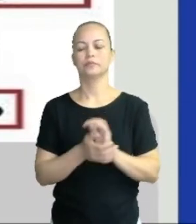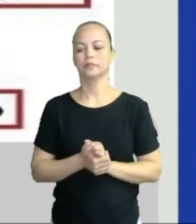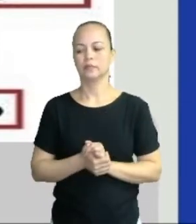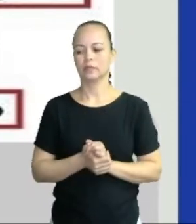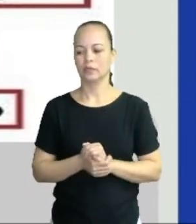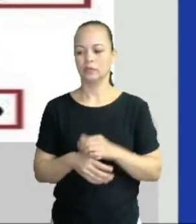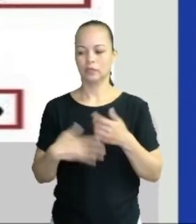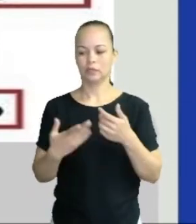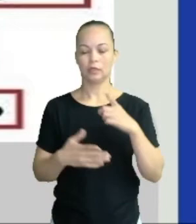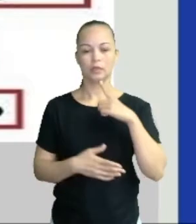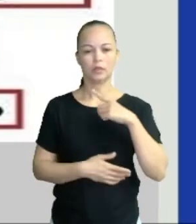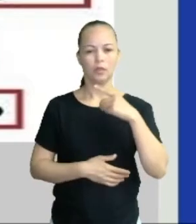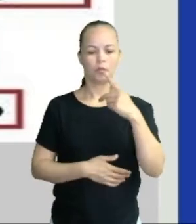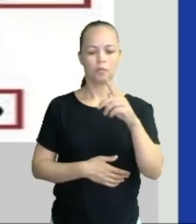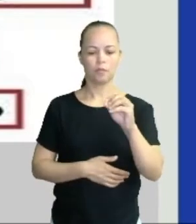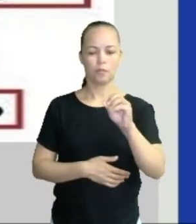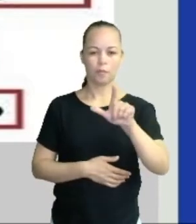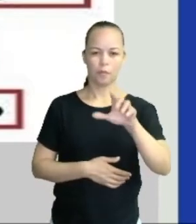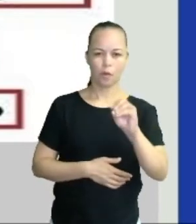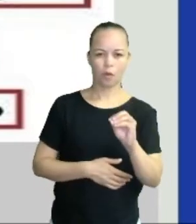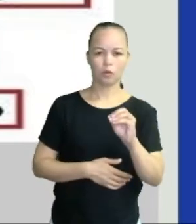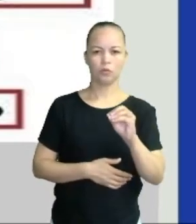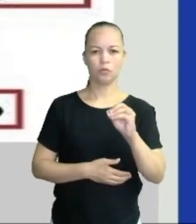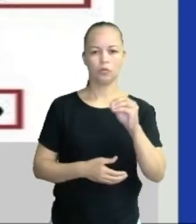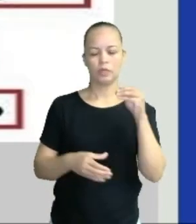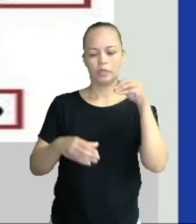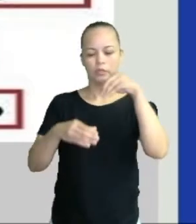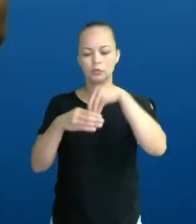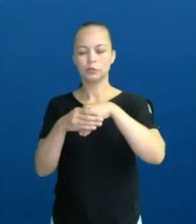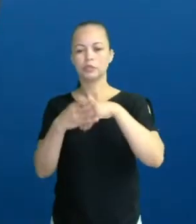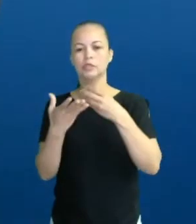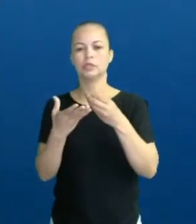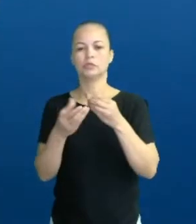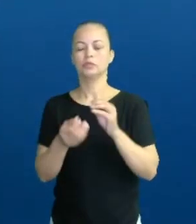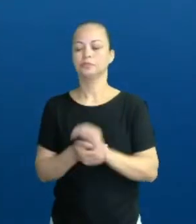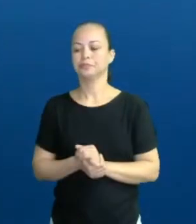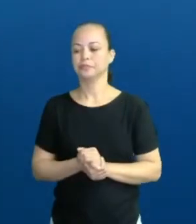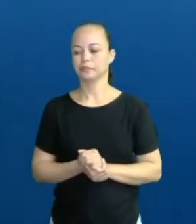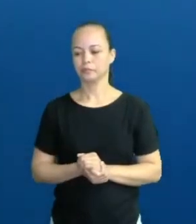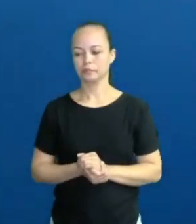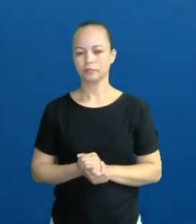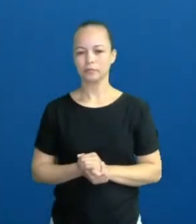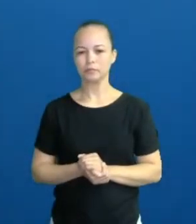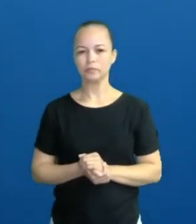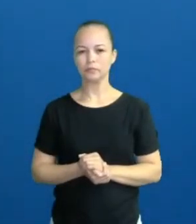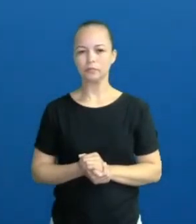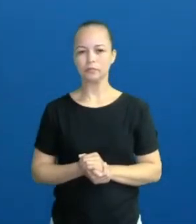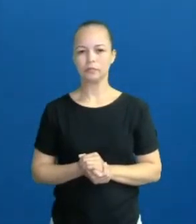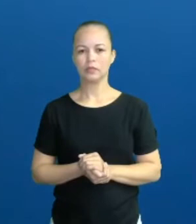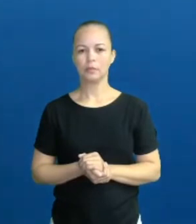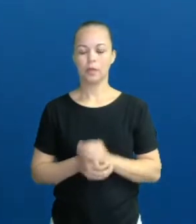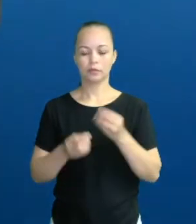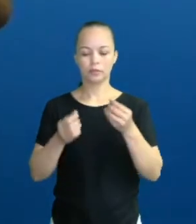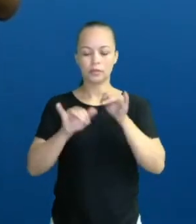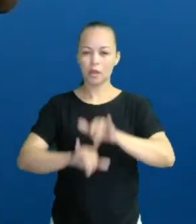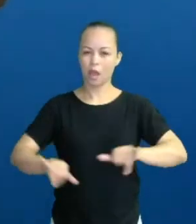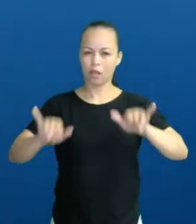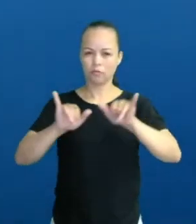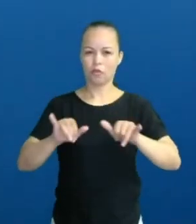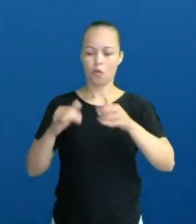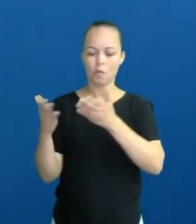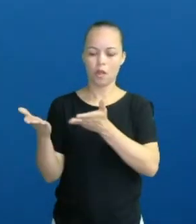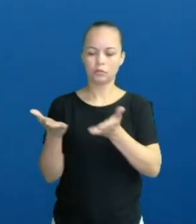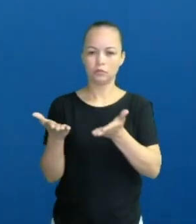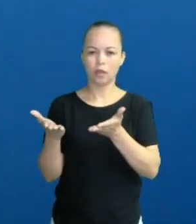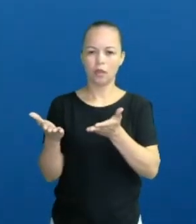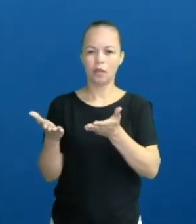e dipolo induzido. E aí, por favor, produção, volta aqui comigo. A partir dessas informações, gente,